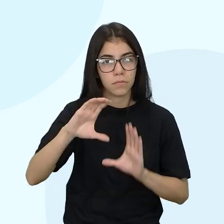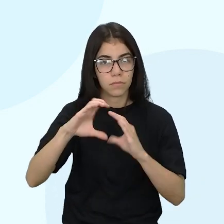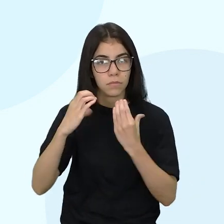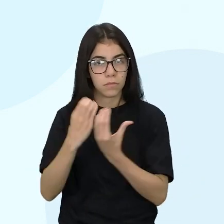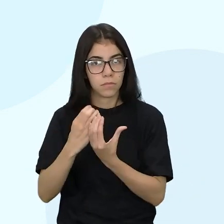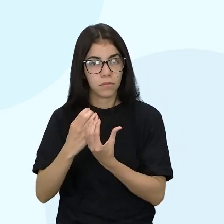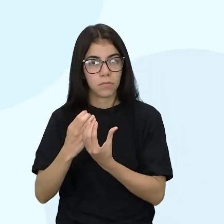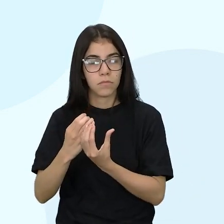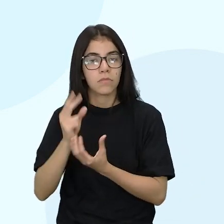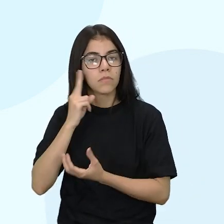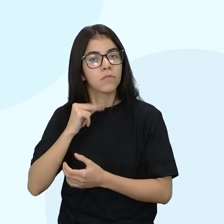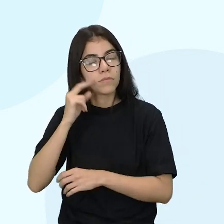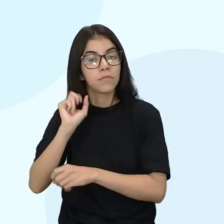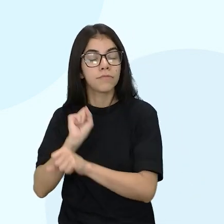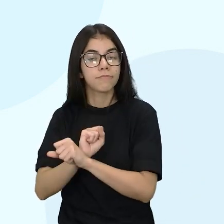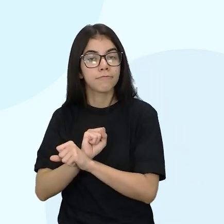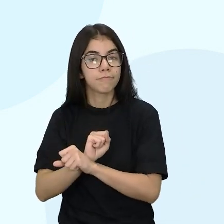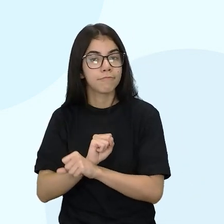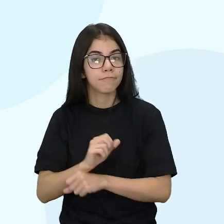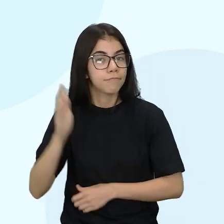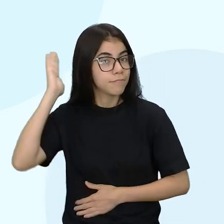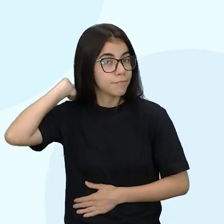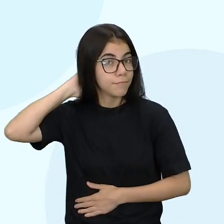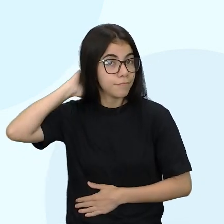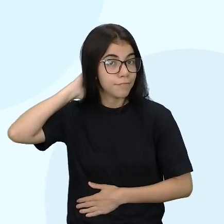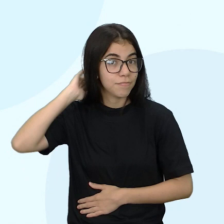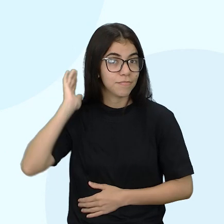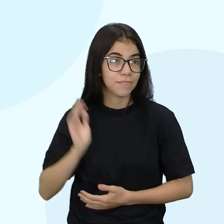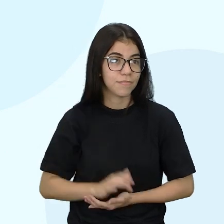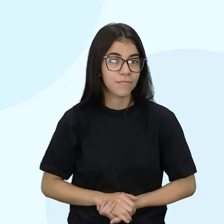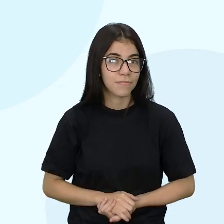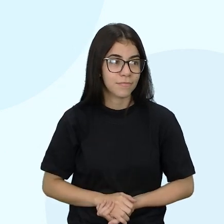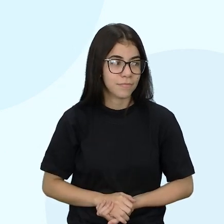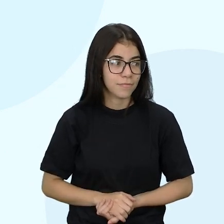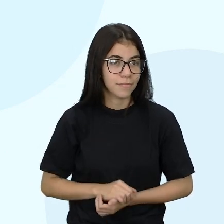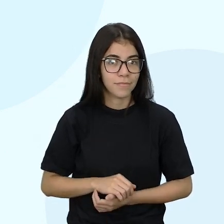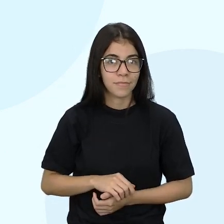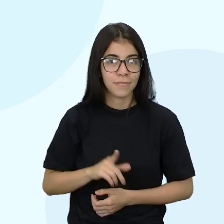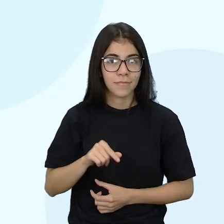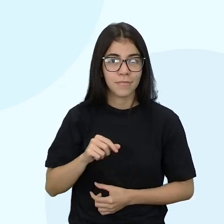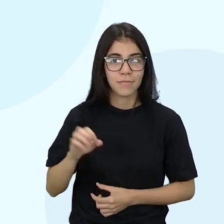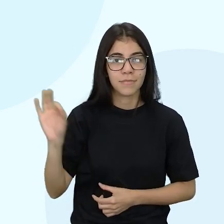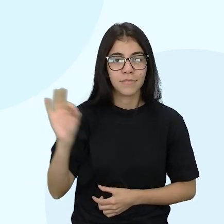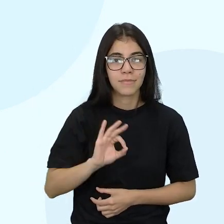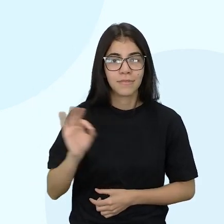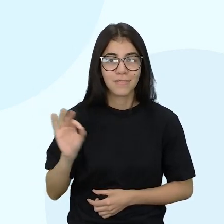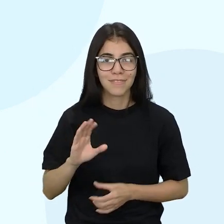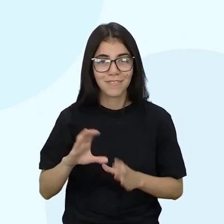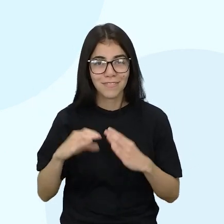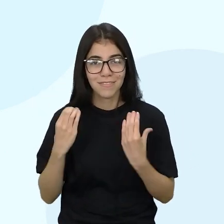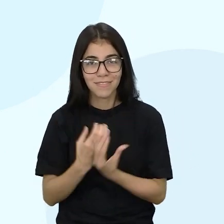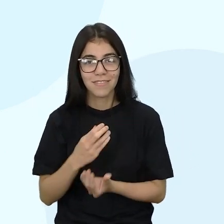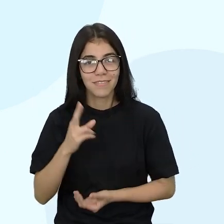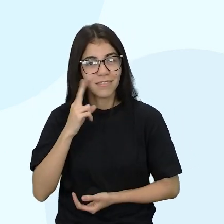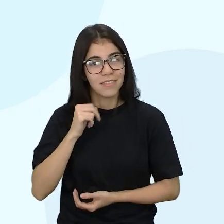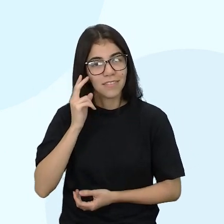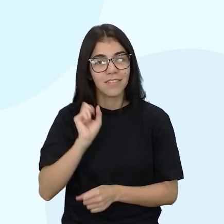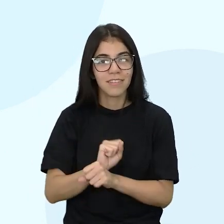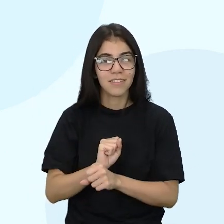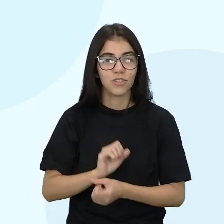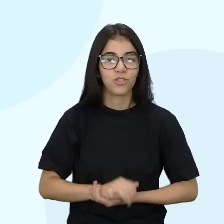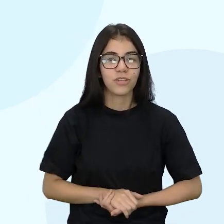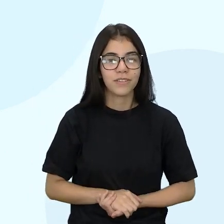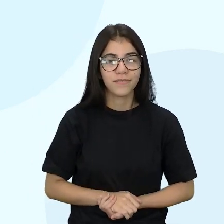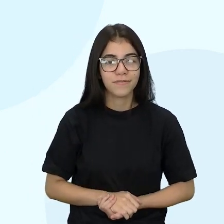comunidades quilombolas. Pará, por enquanto, aí é o estado com maior porcentagem de comunidades quilombolas no Brasil.